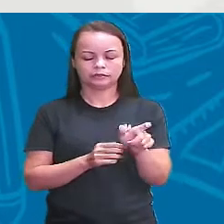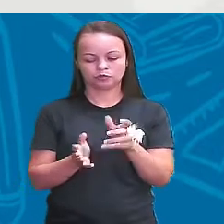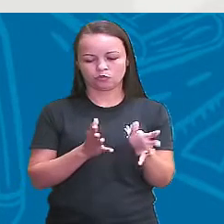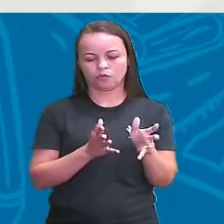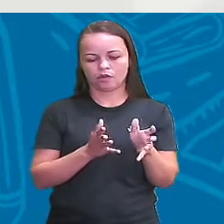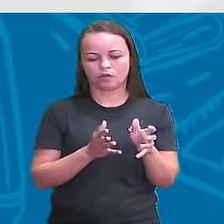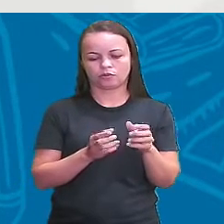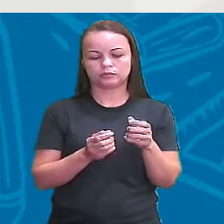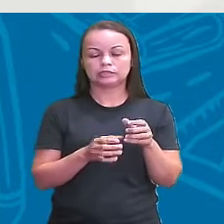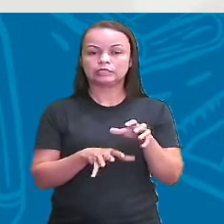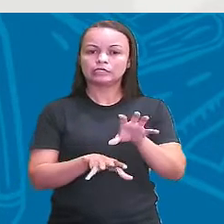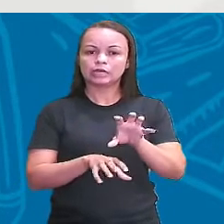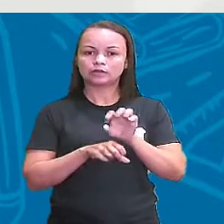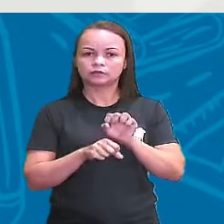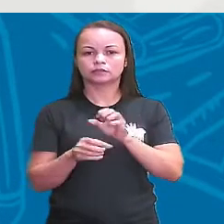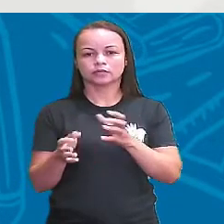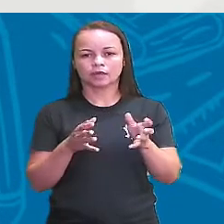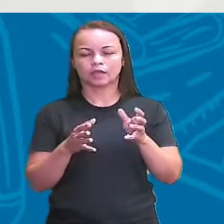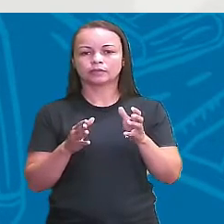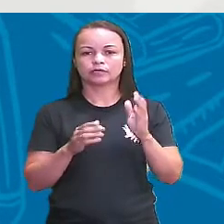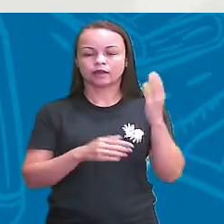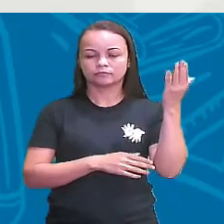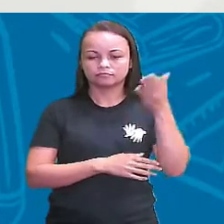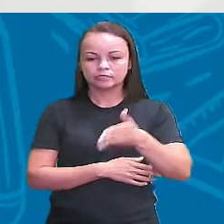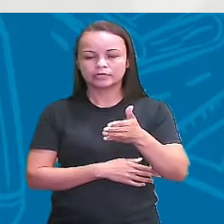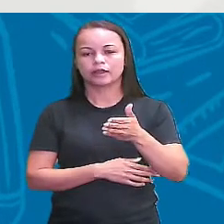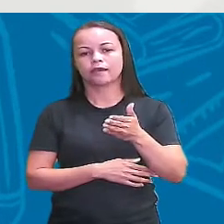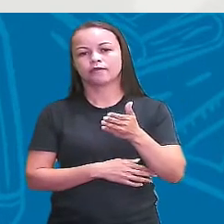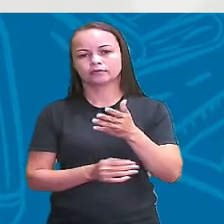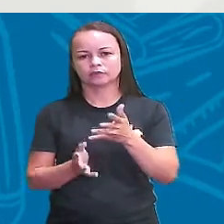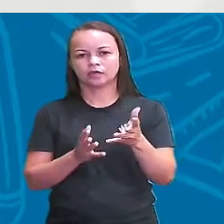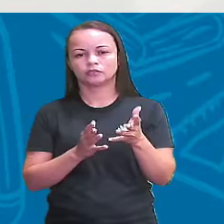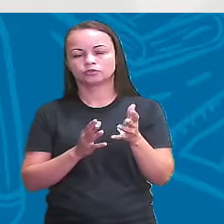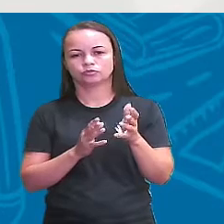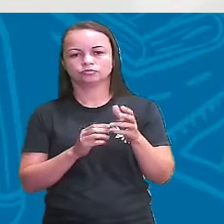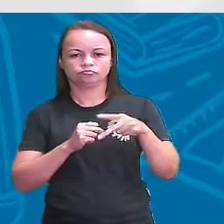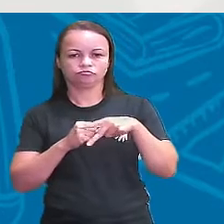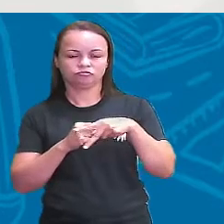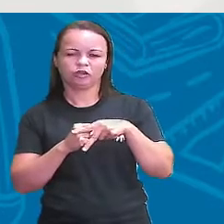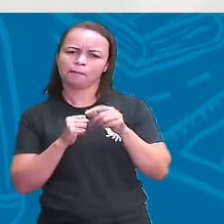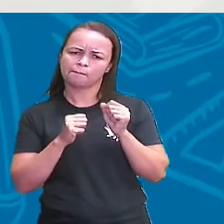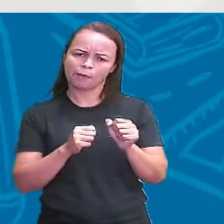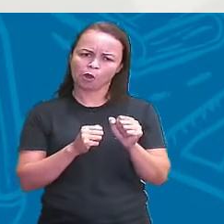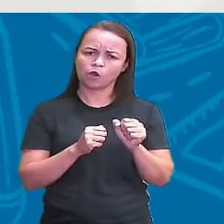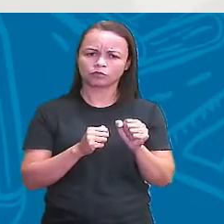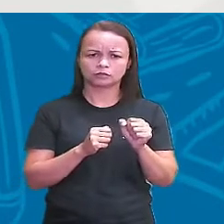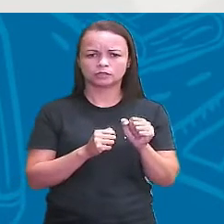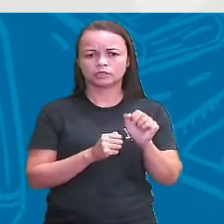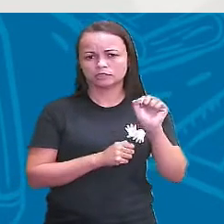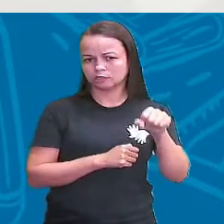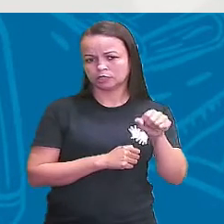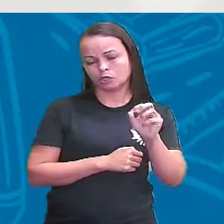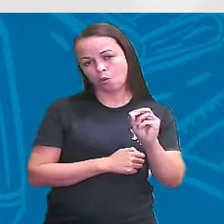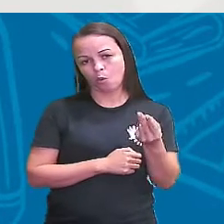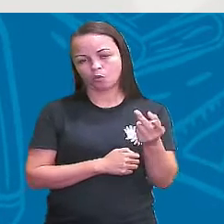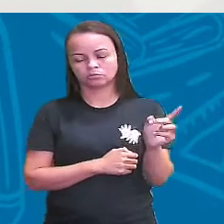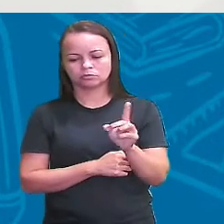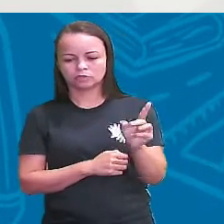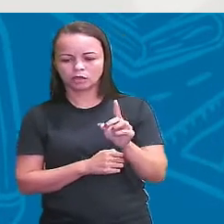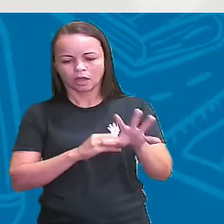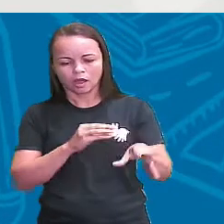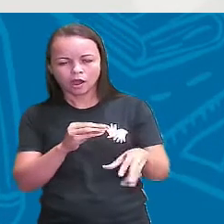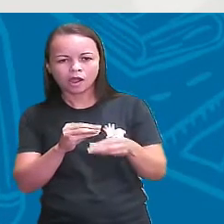que recebe a ação direta do verbo. E pode ou não estar acompanhado da preposição a. Vamos ver